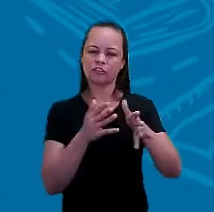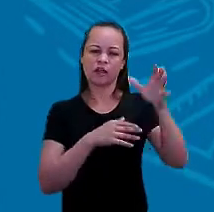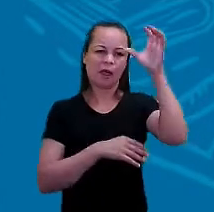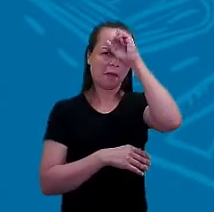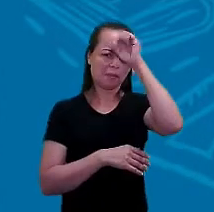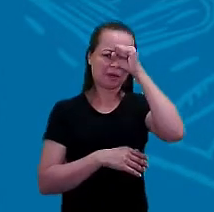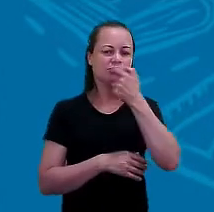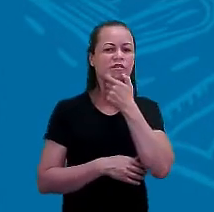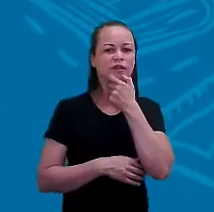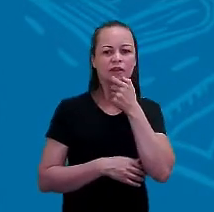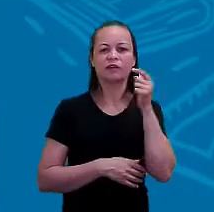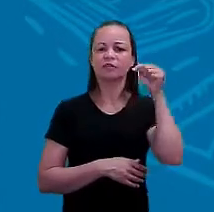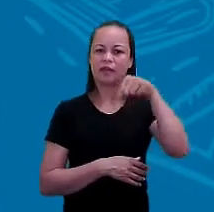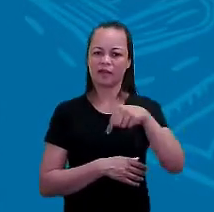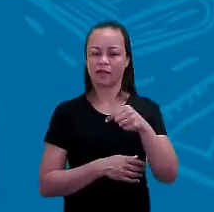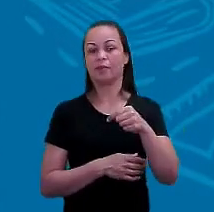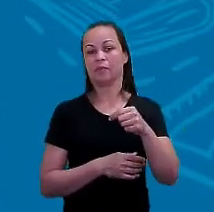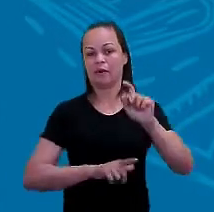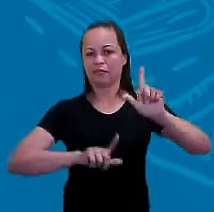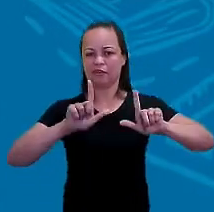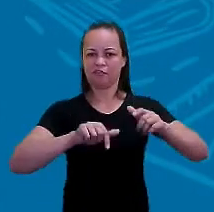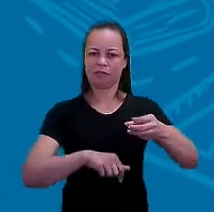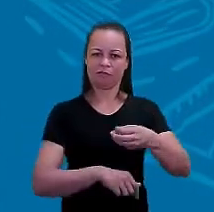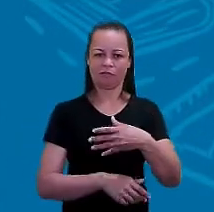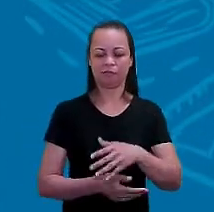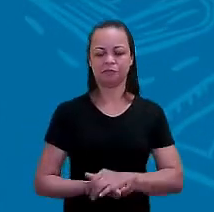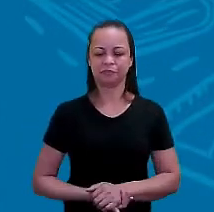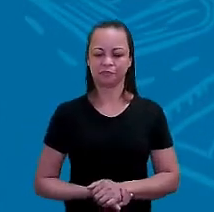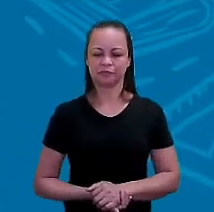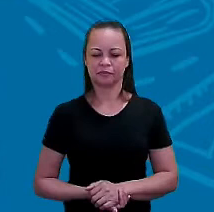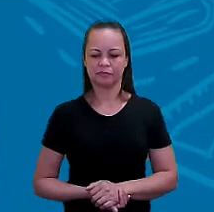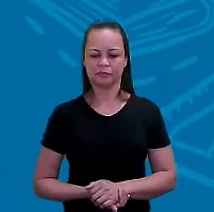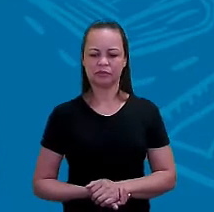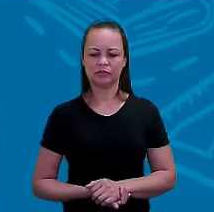inglês comigo aqui pela TV Nova. Então, let's go.